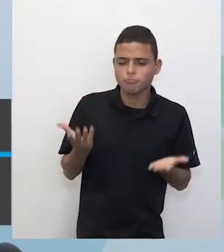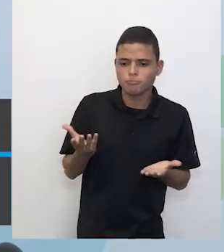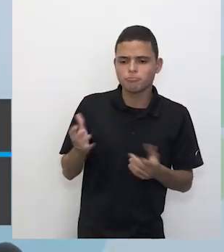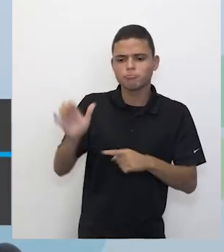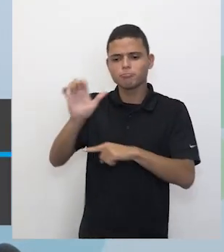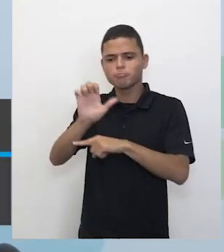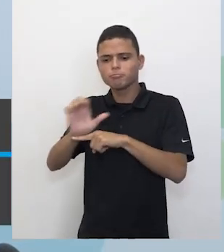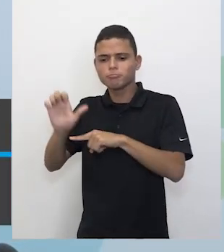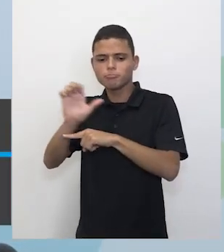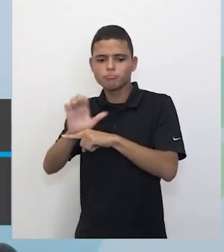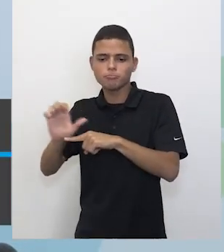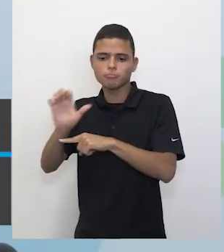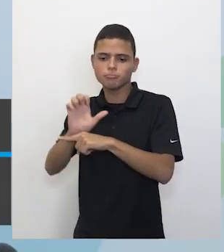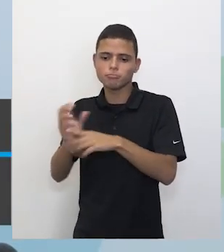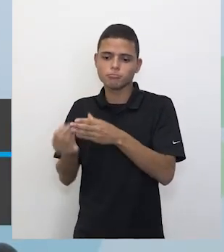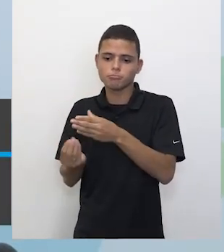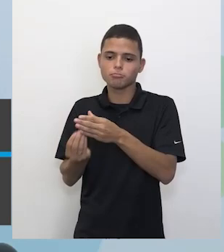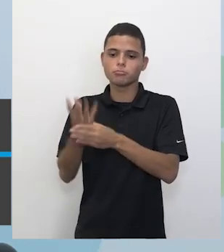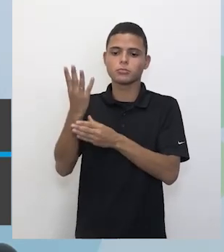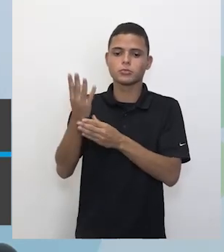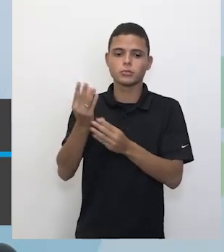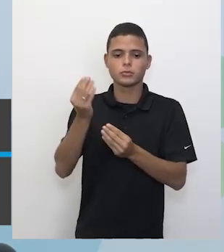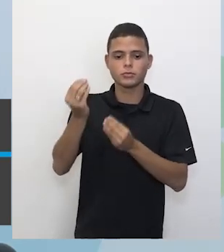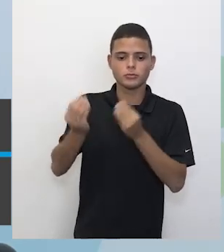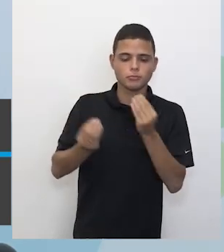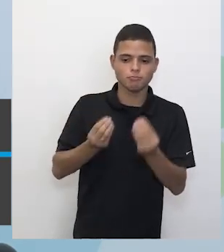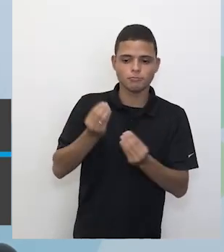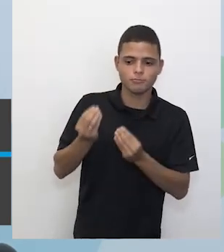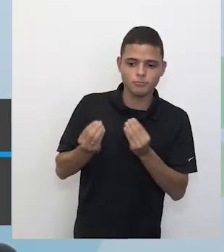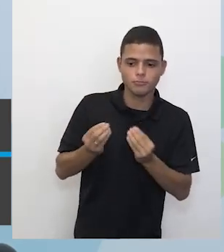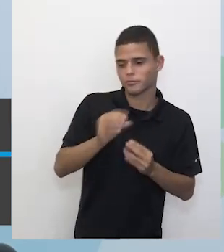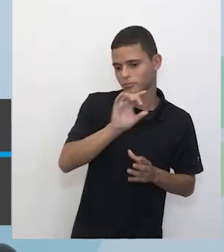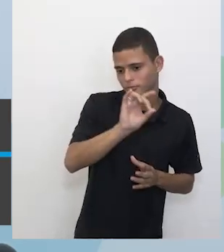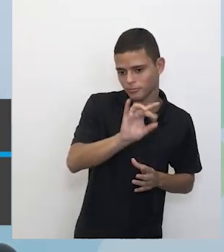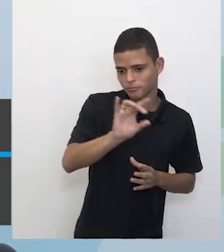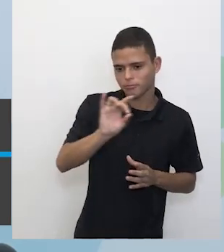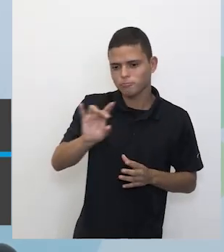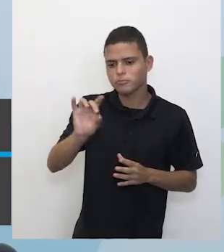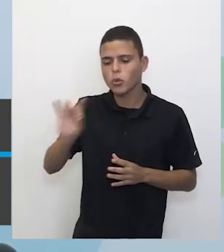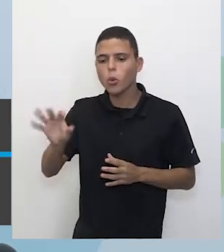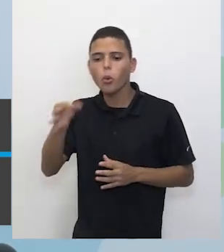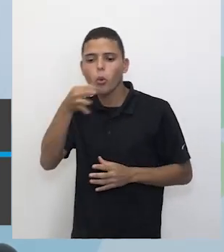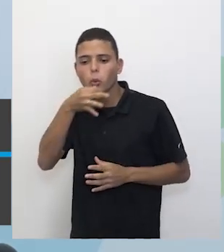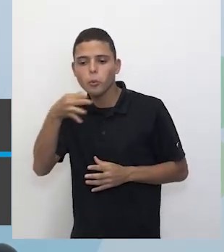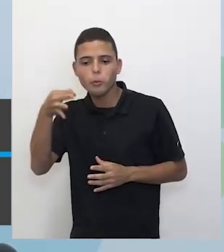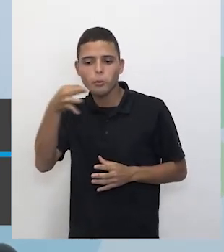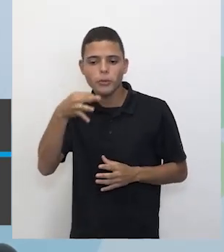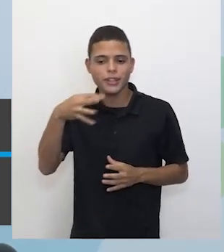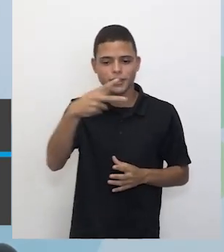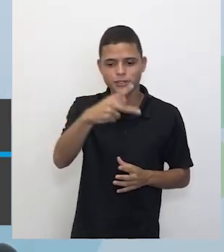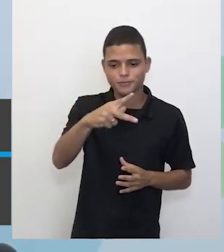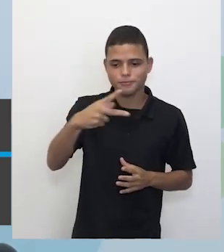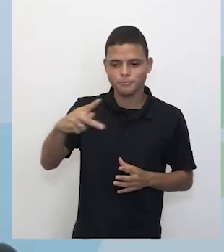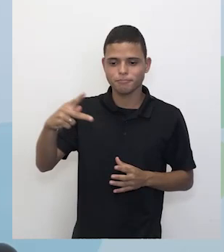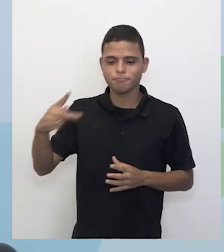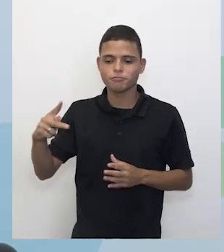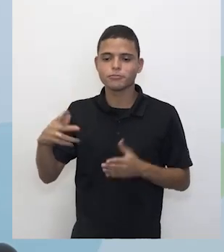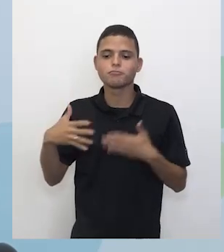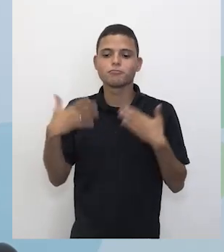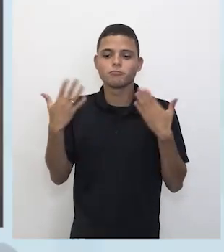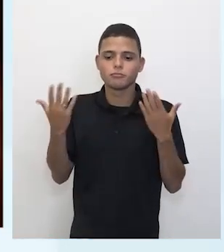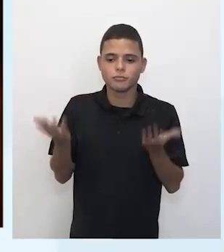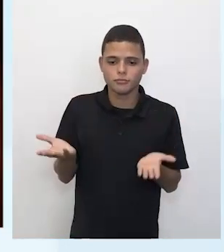pensar, então, um pouquinho sobre isso, né? Quero saber de vocês, meus queridos. Vocês já pararam para pensar por